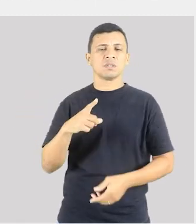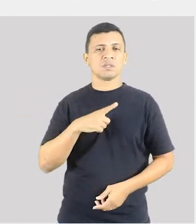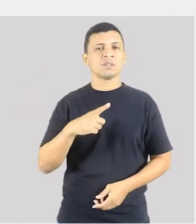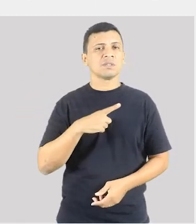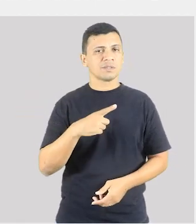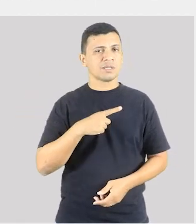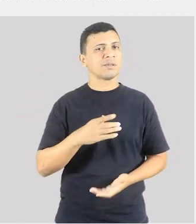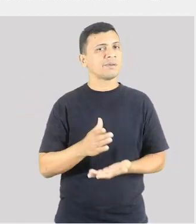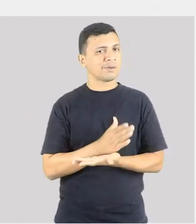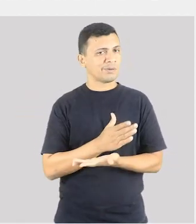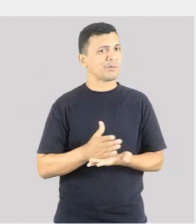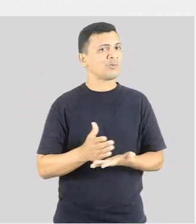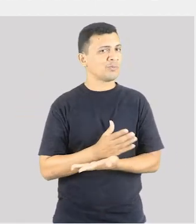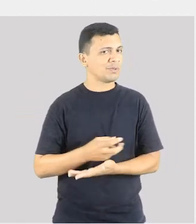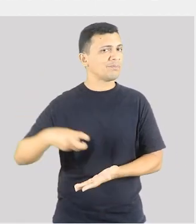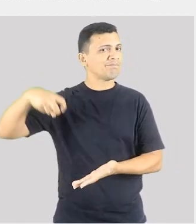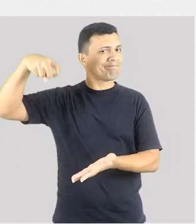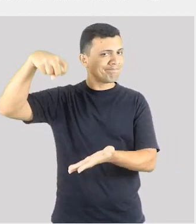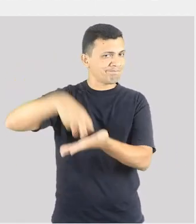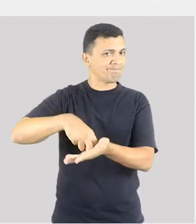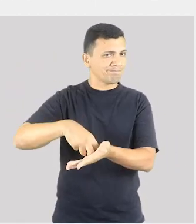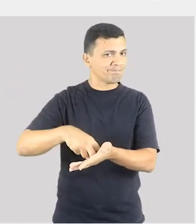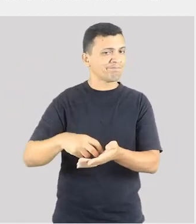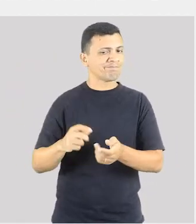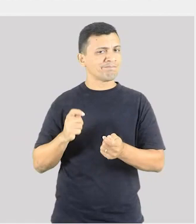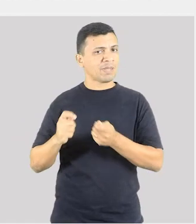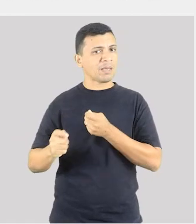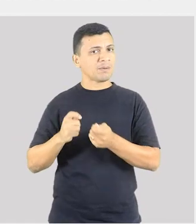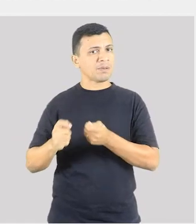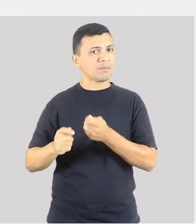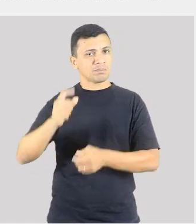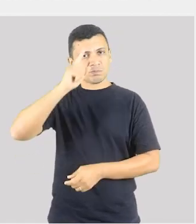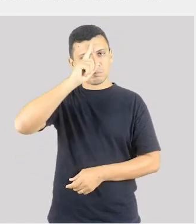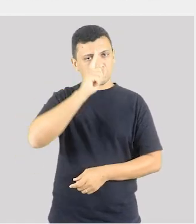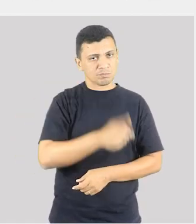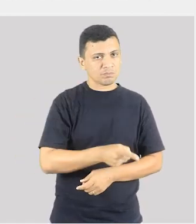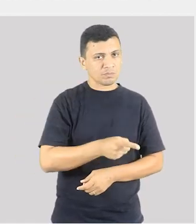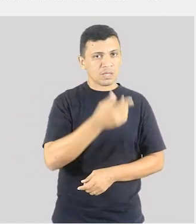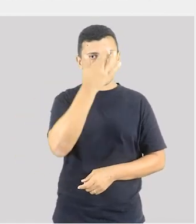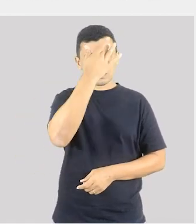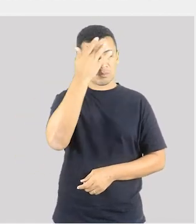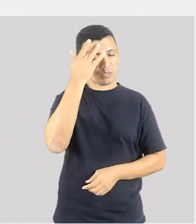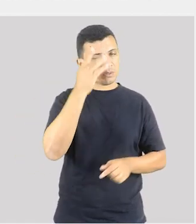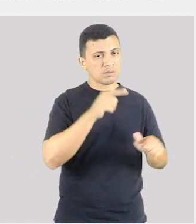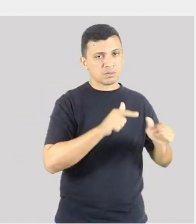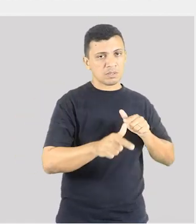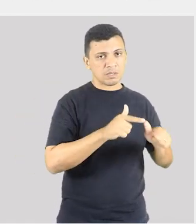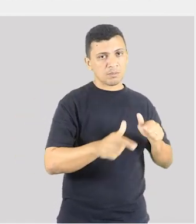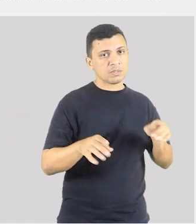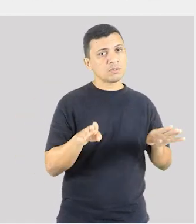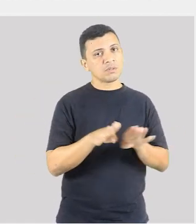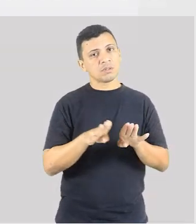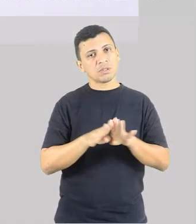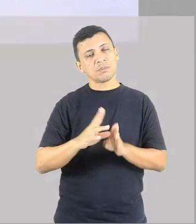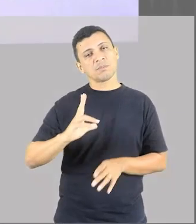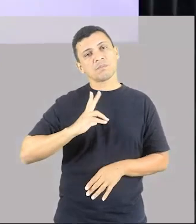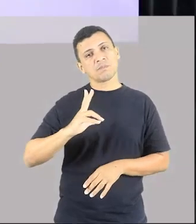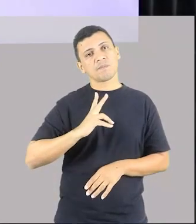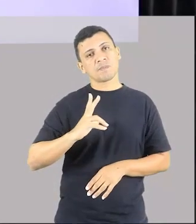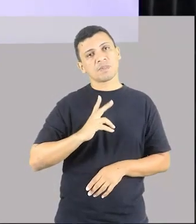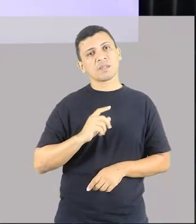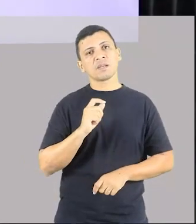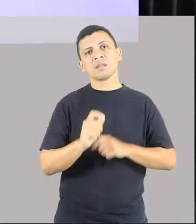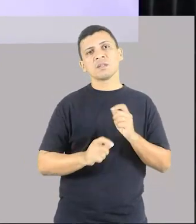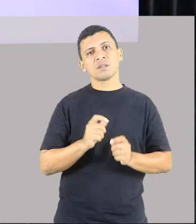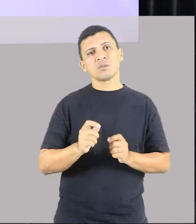uma sanção imposta pela administração aos servidores e a particulares que se submetem à